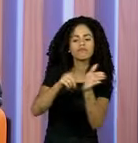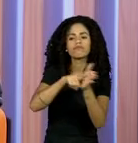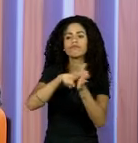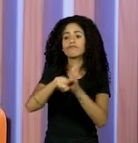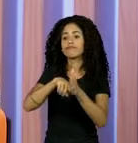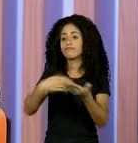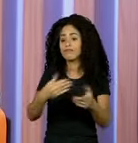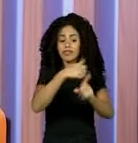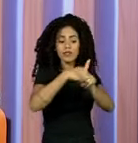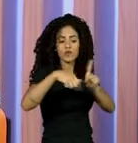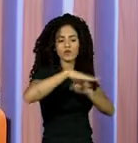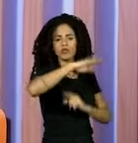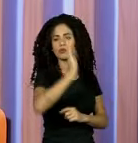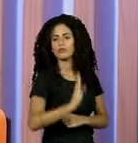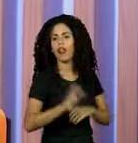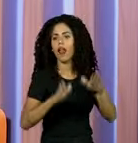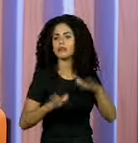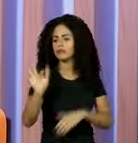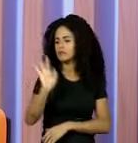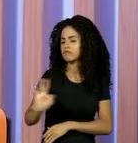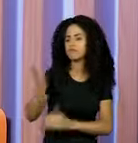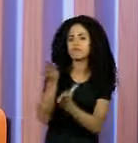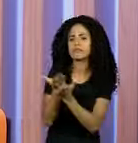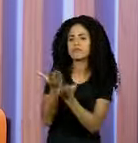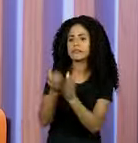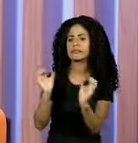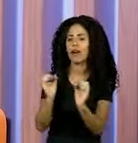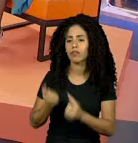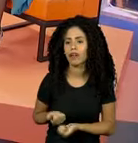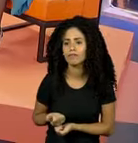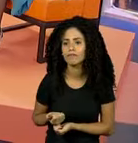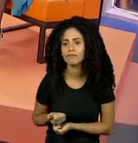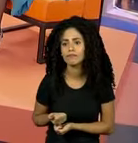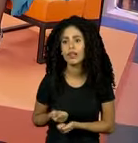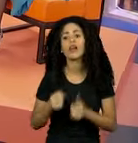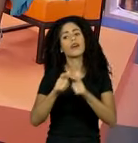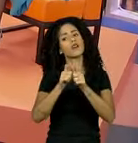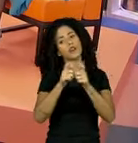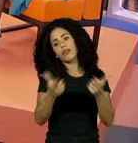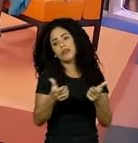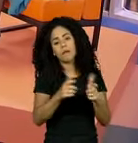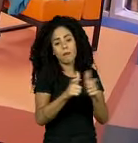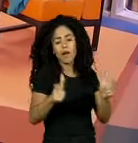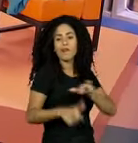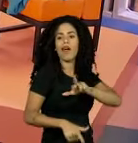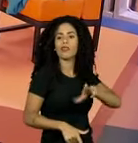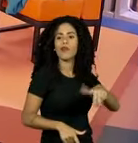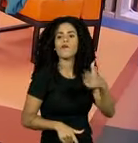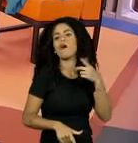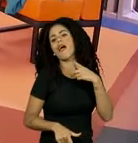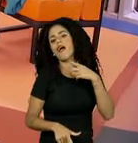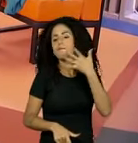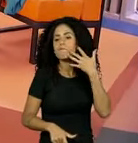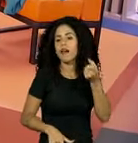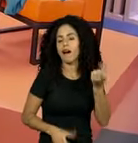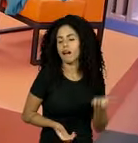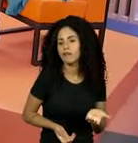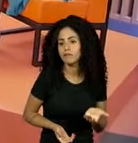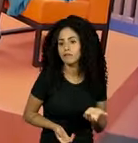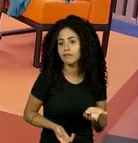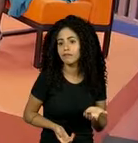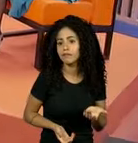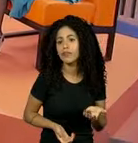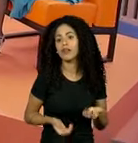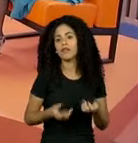que muitas pessoas não têm acesso à educação formal em geral essas pessoas são não brancas né e em especial mulheres também